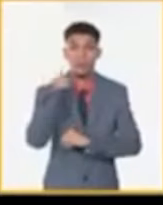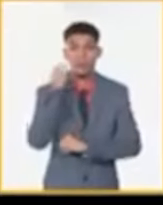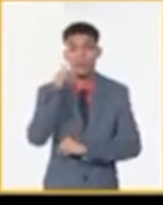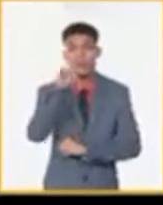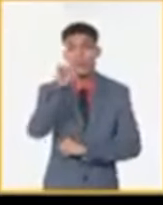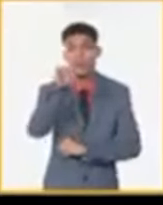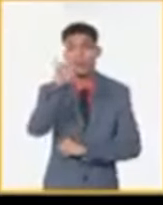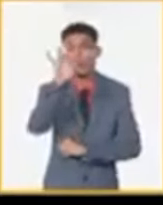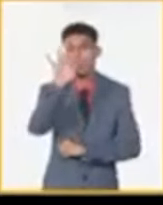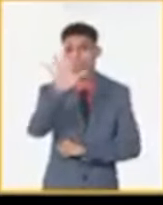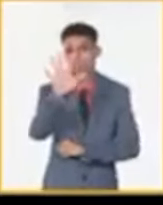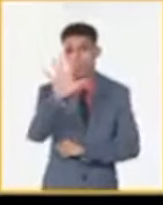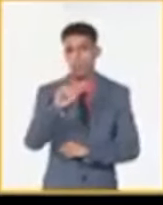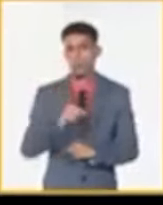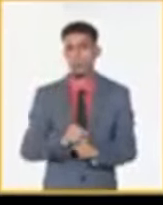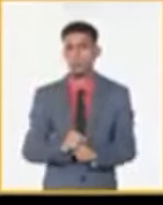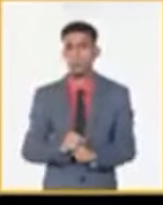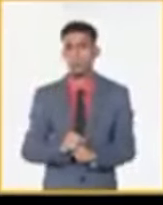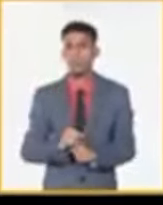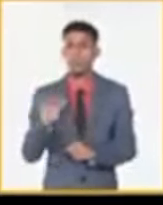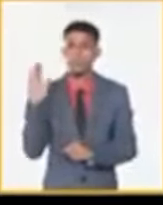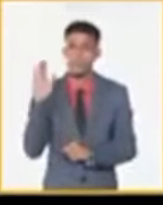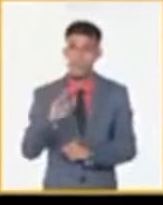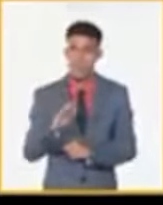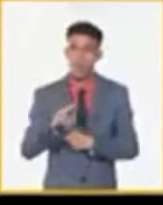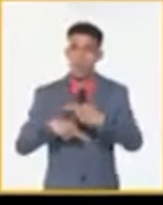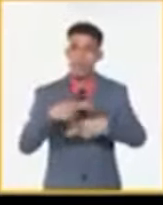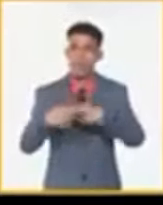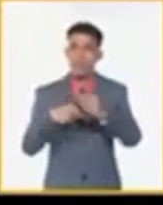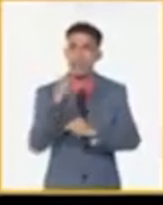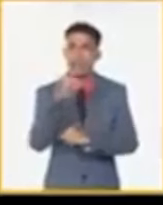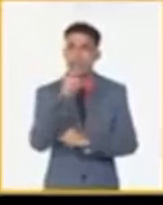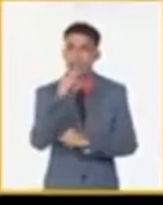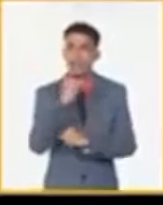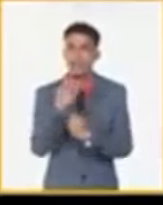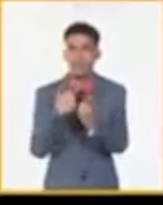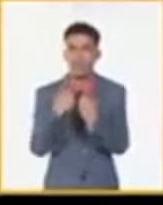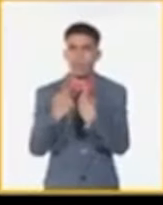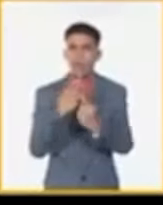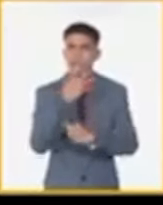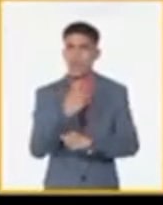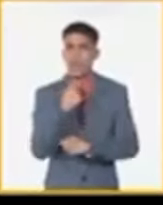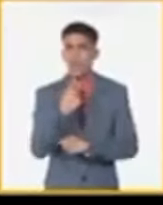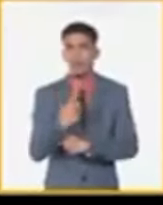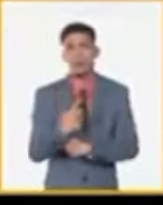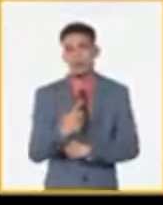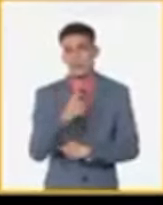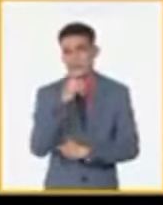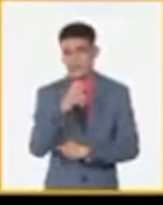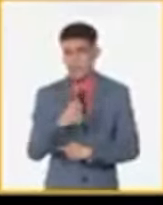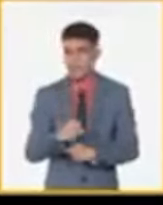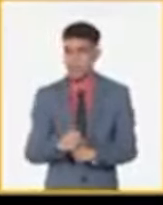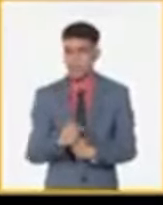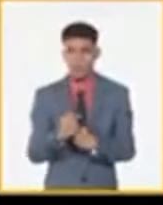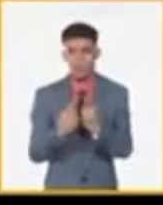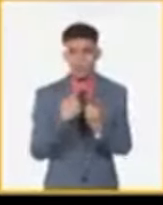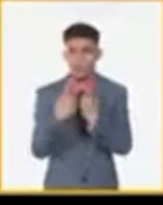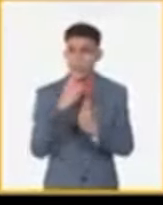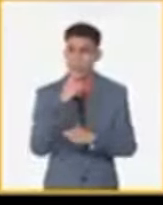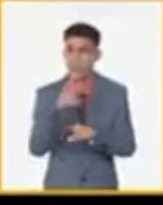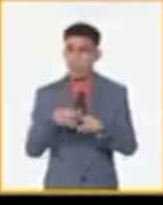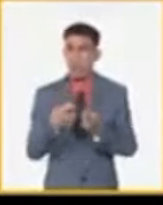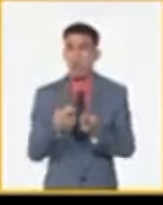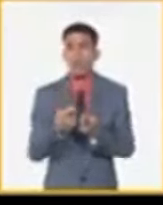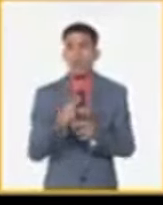1985 vindo para ser entrevista Fidel Dig Me dig que não podia ser porqueo inaugurada Radio